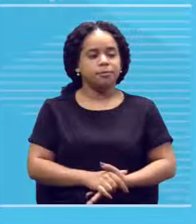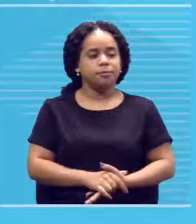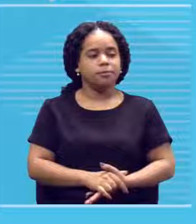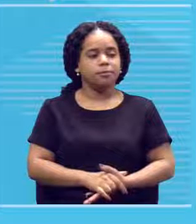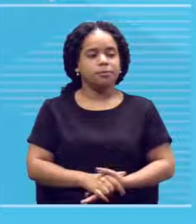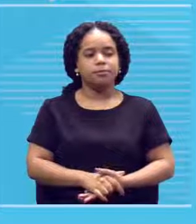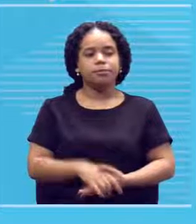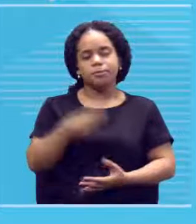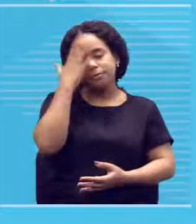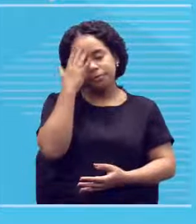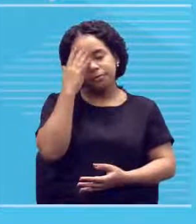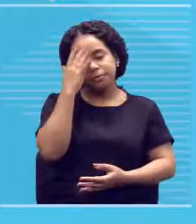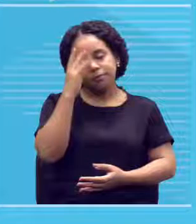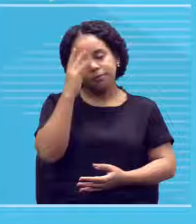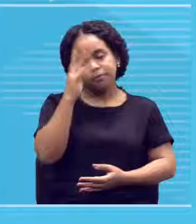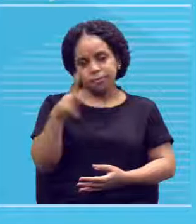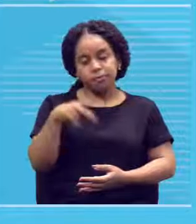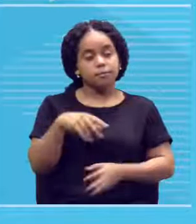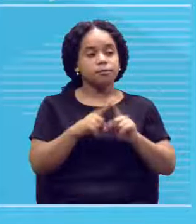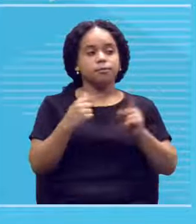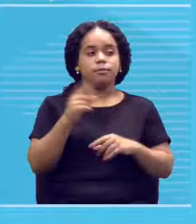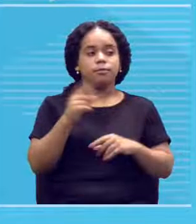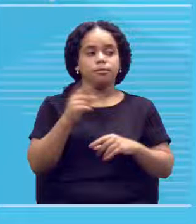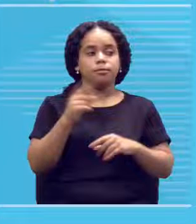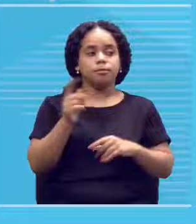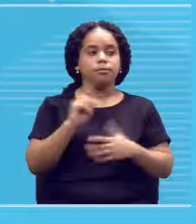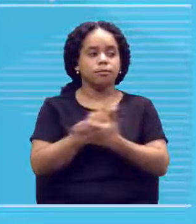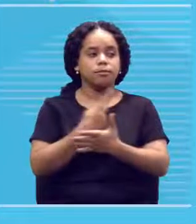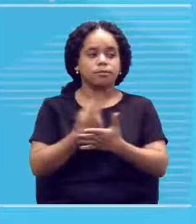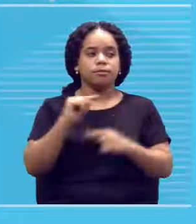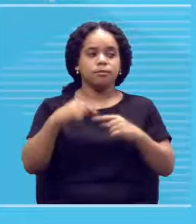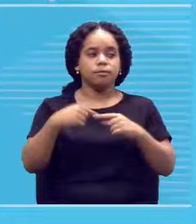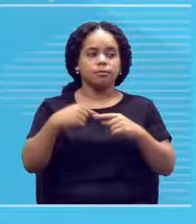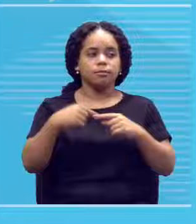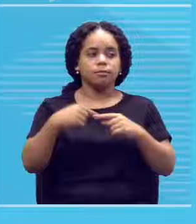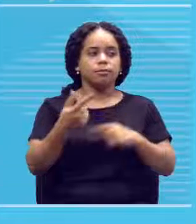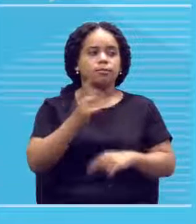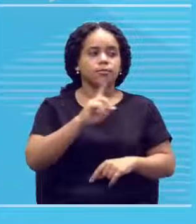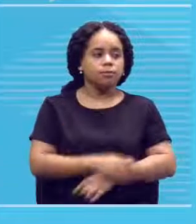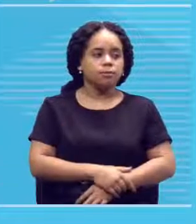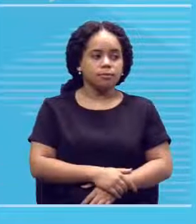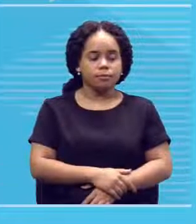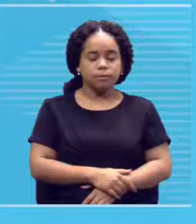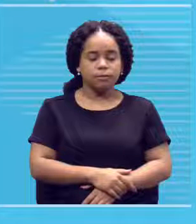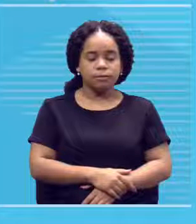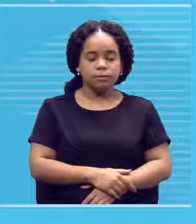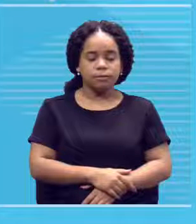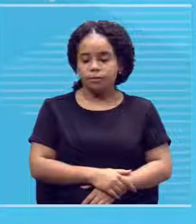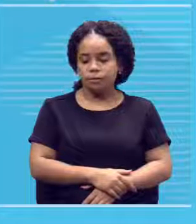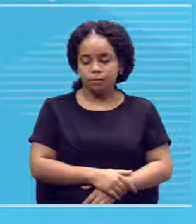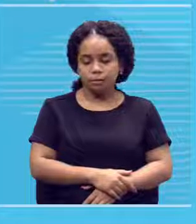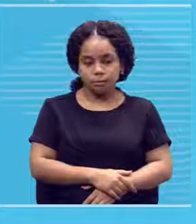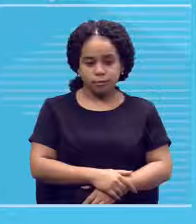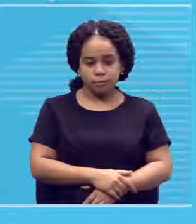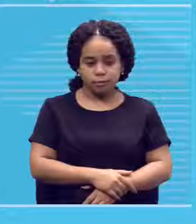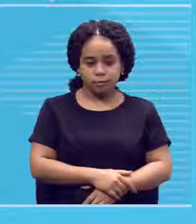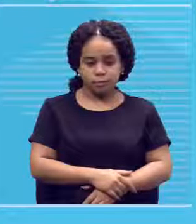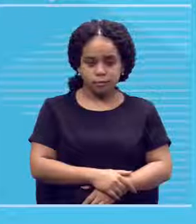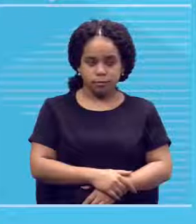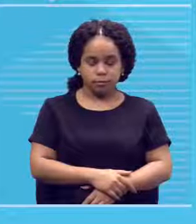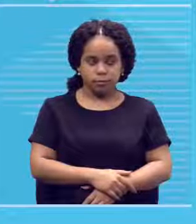entende próprio pronto eu não vou errar próxima eu não errarei a segunda questão